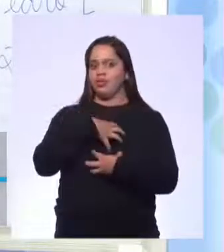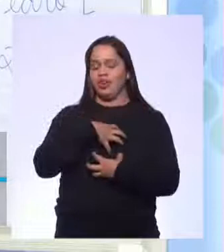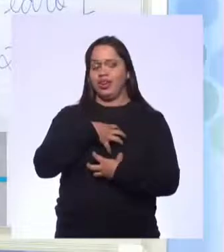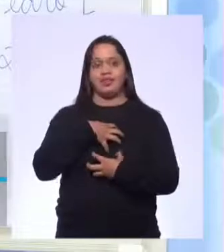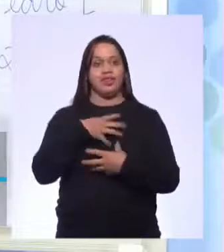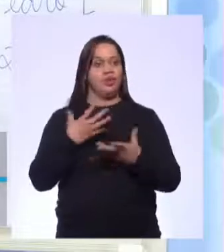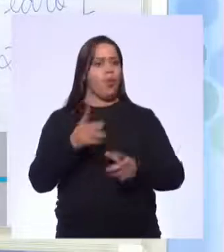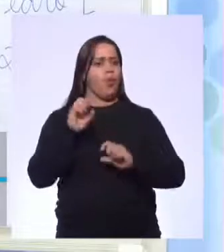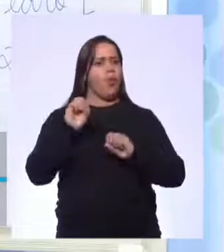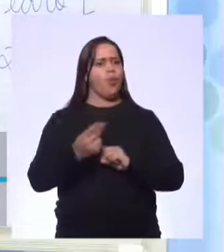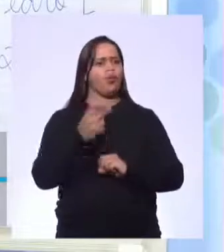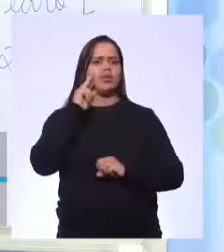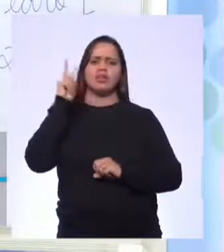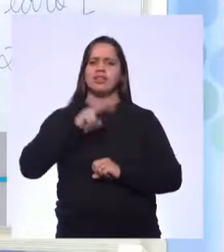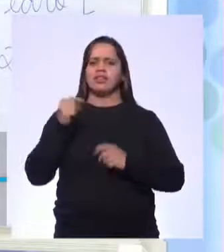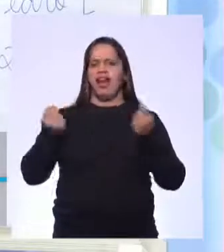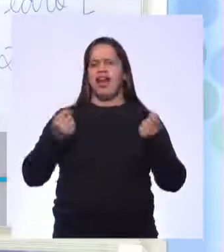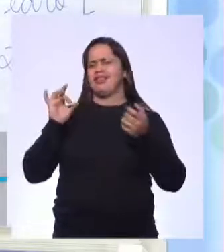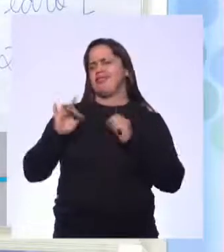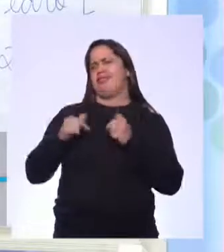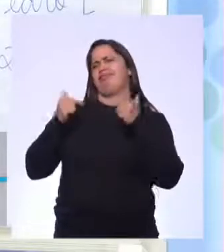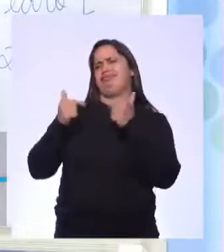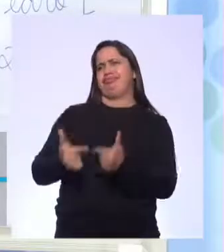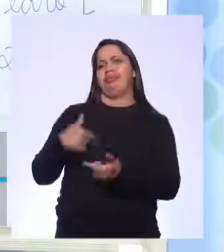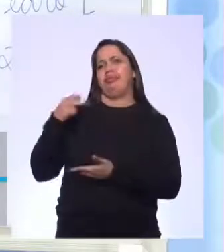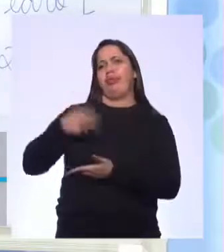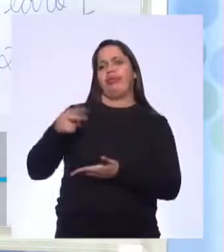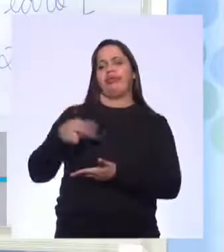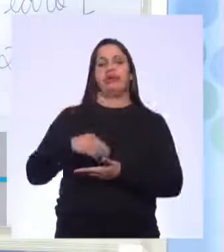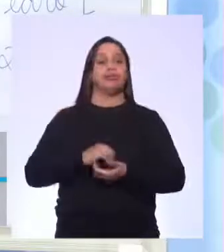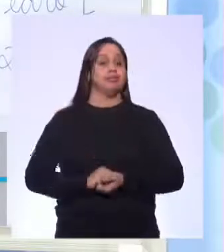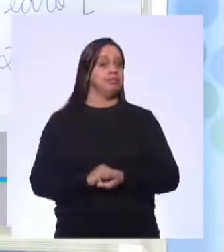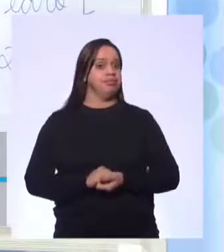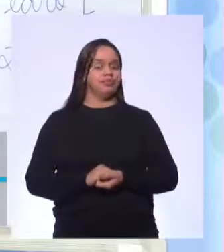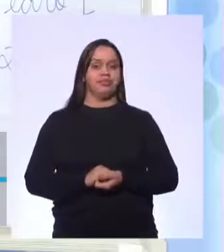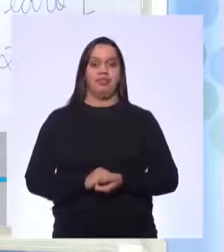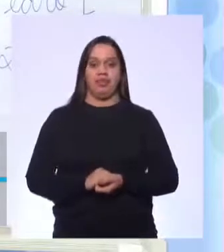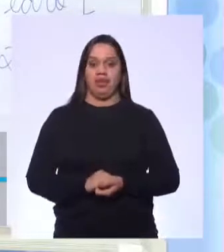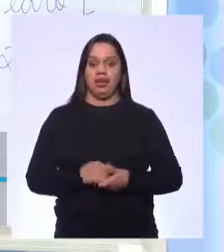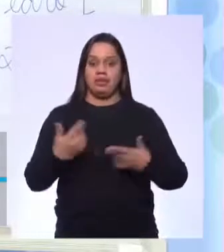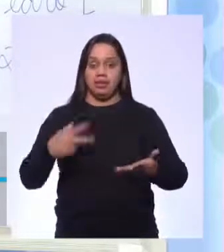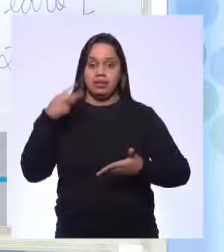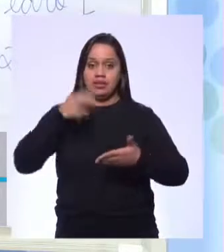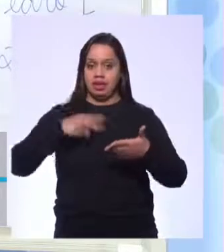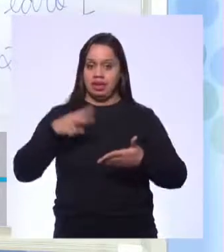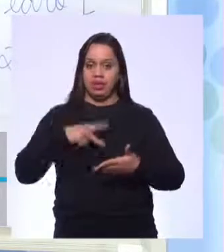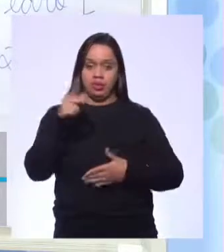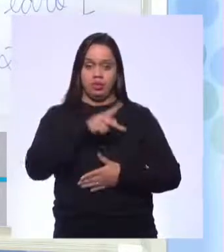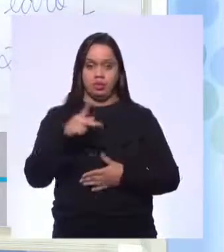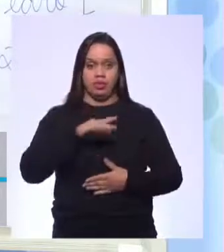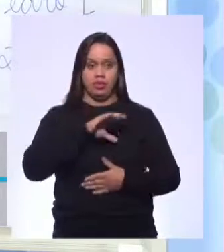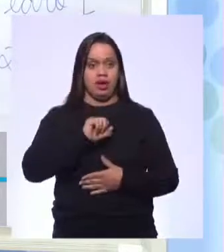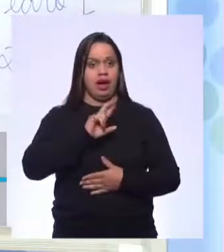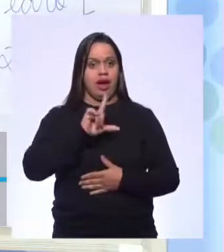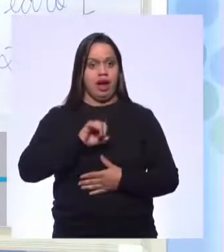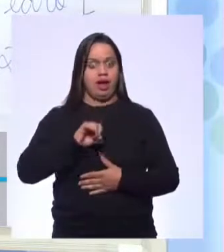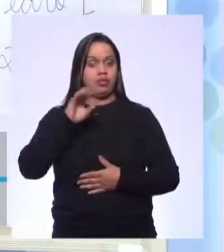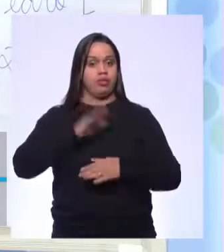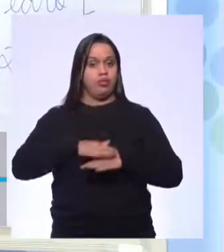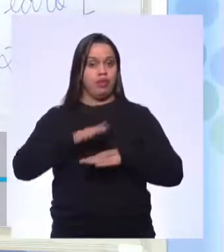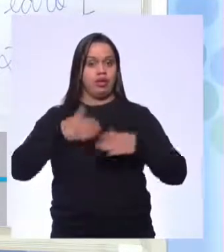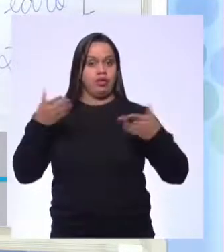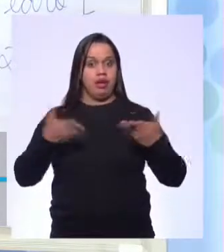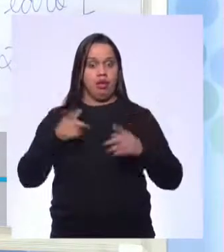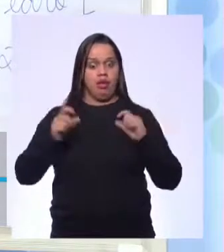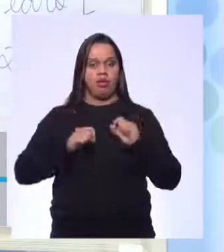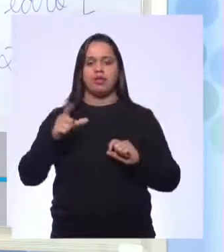acham que chato, foi só uma leitura? Gente, nessa leitura que o professor Carlos acabou de fazer agora, tem